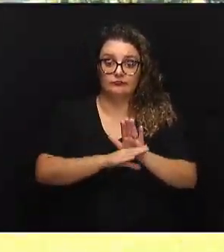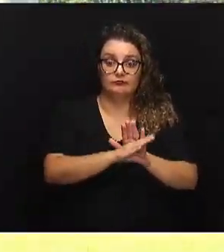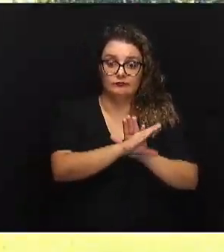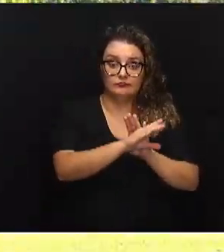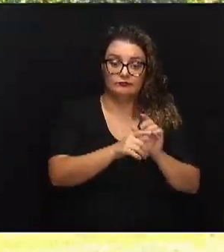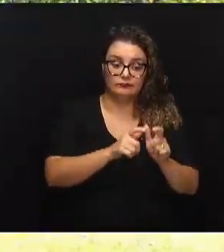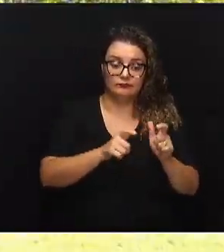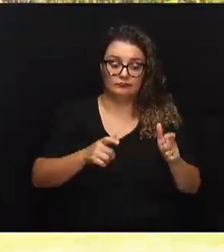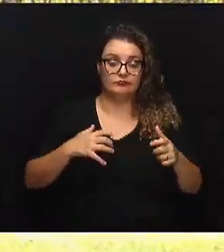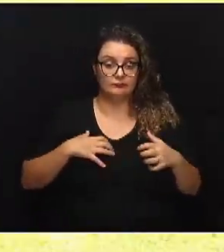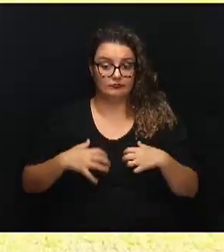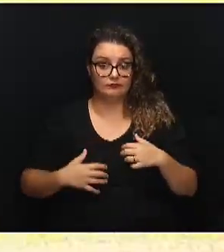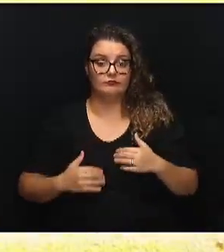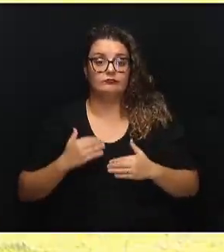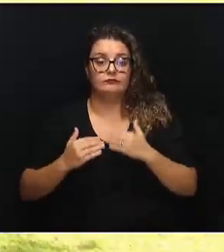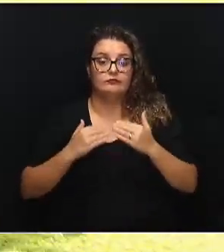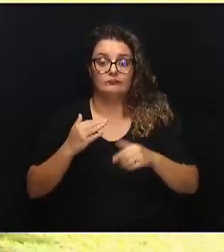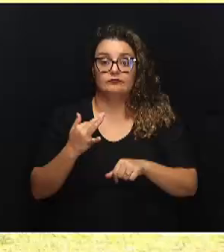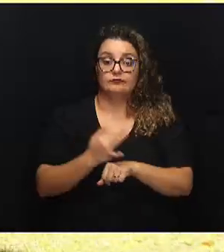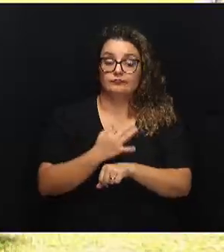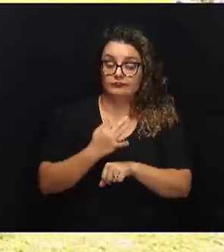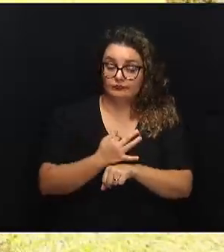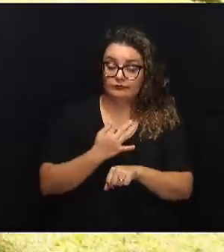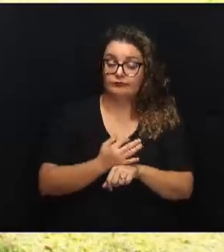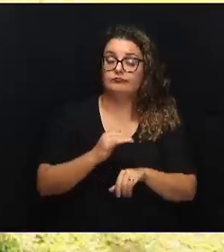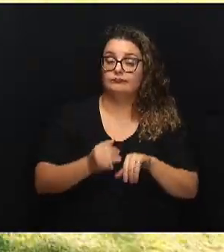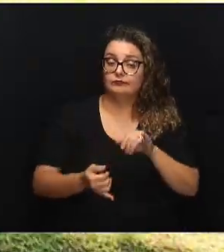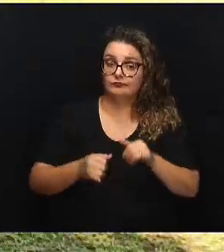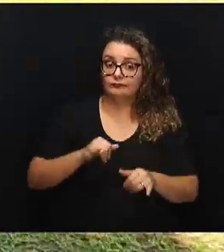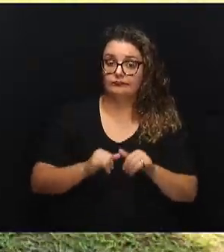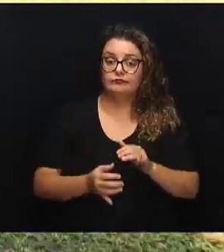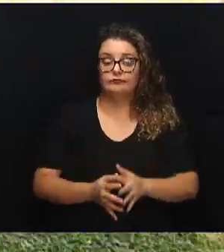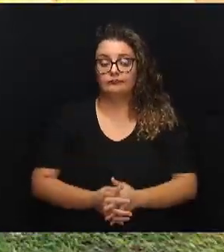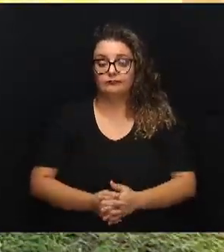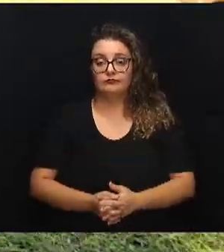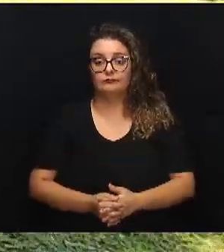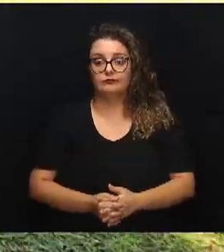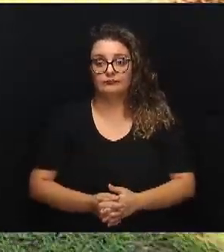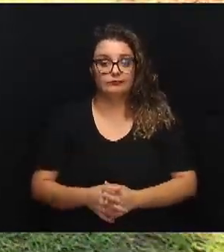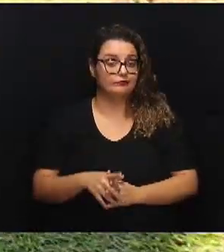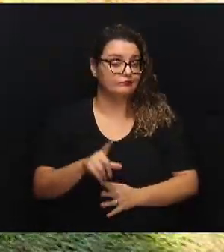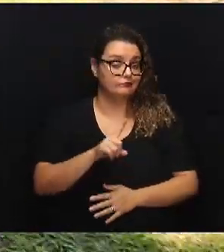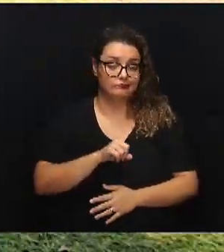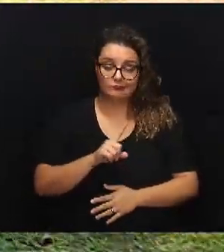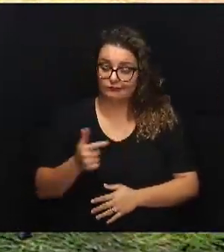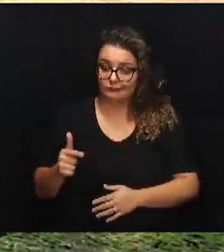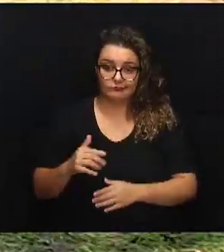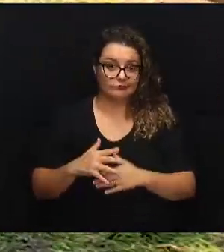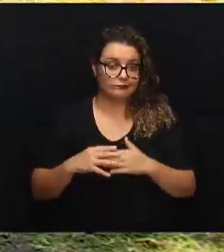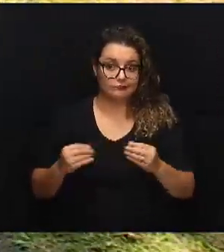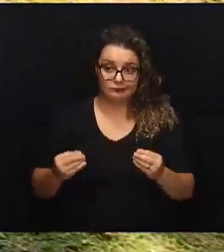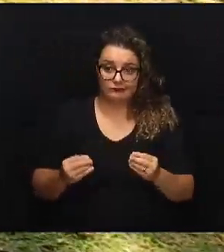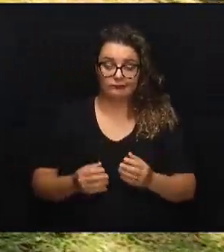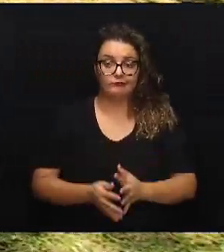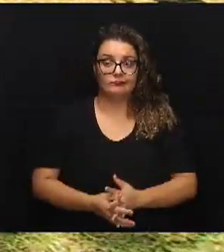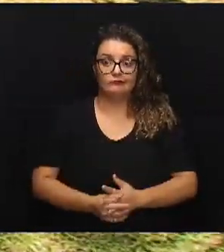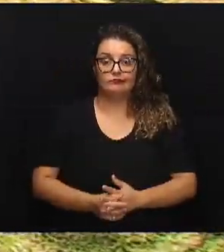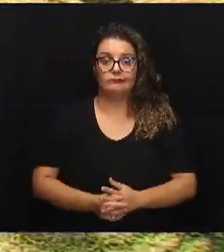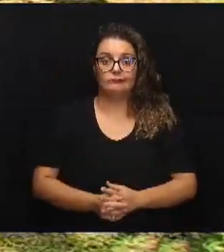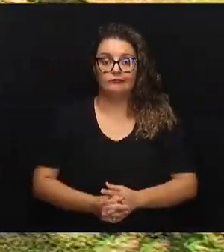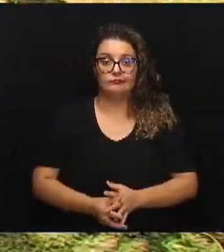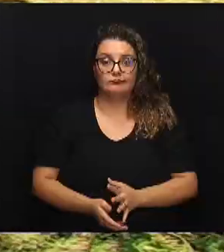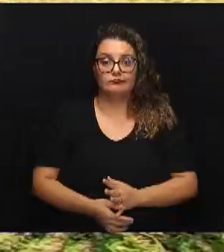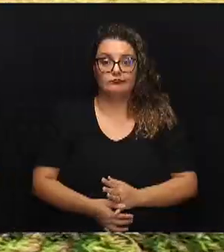porque o organismo desenvolve tolerância ao químico, né? Incurável, né?